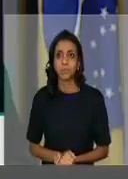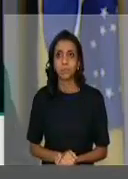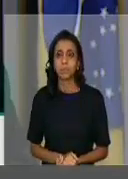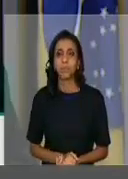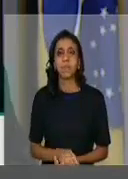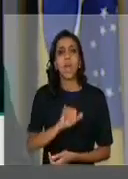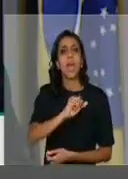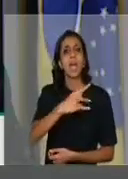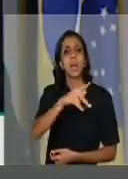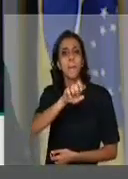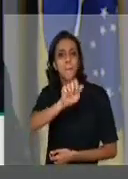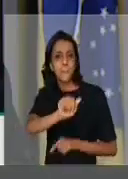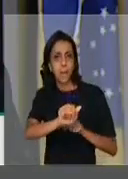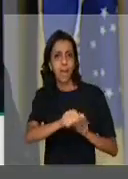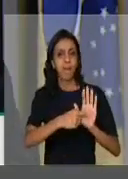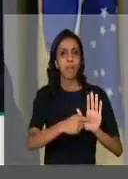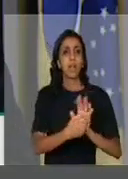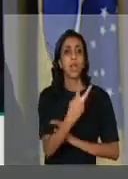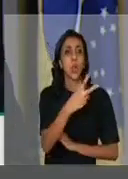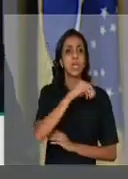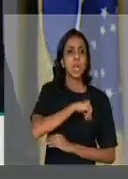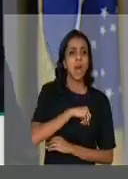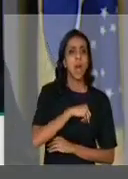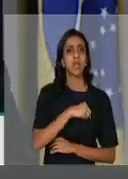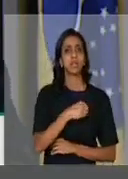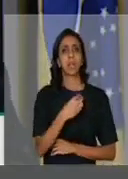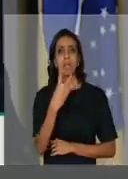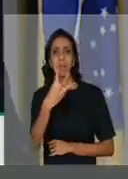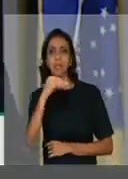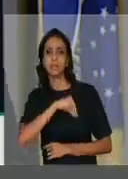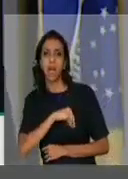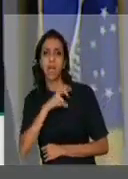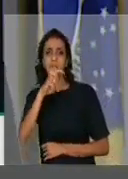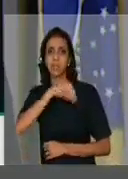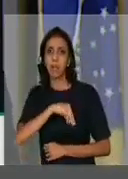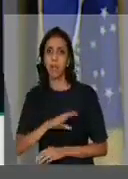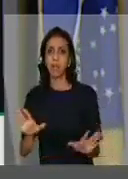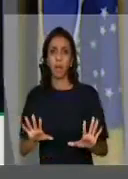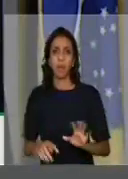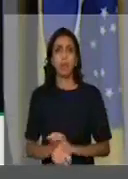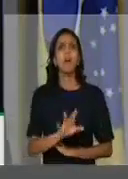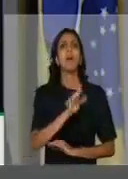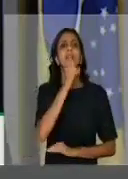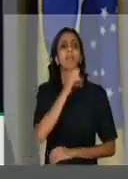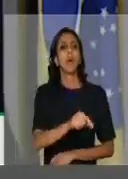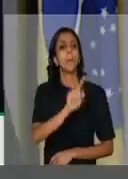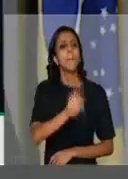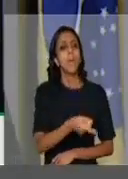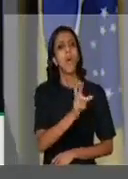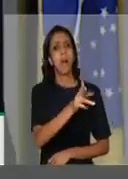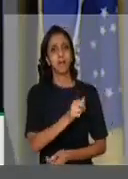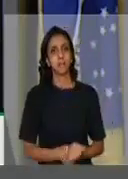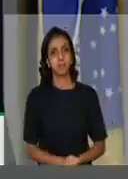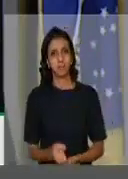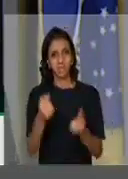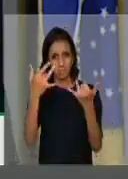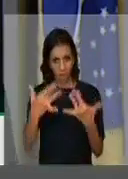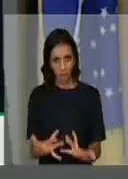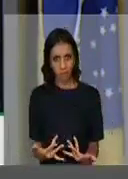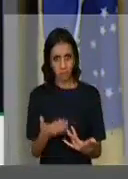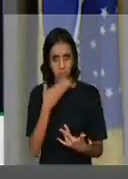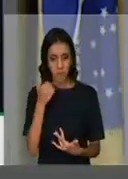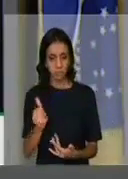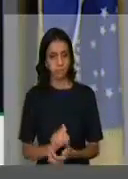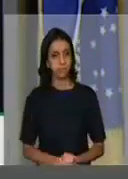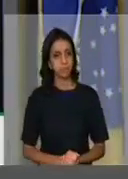faixa que o IPEA classifica em 2 salários, 3, 5, vamos pegar R$1.000 para a compreensão